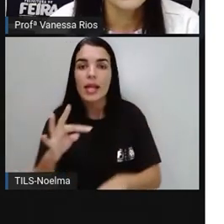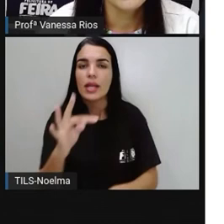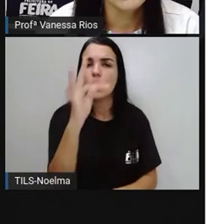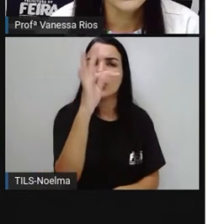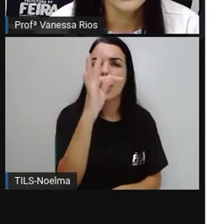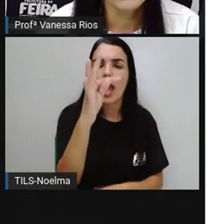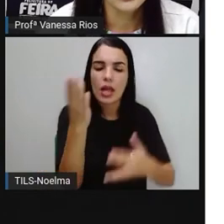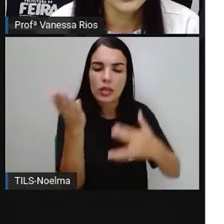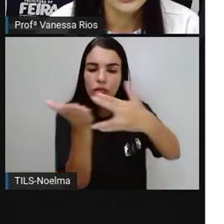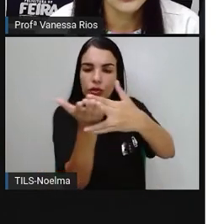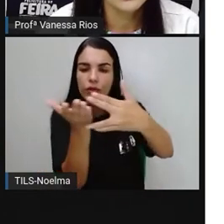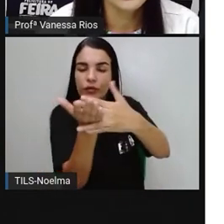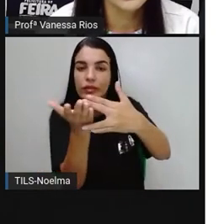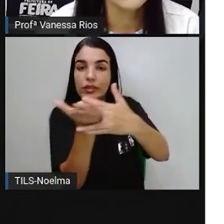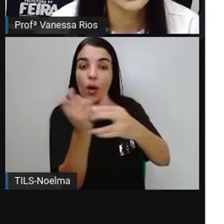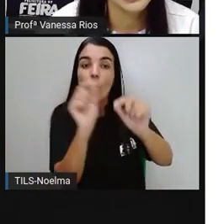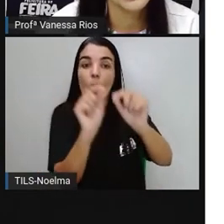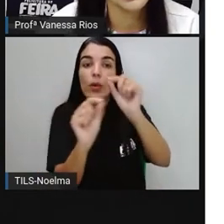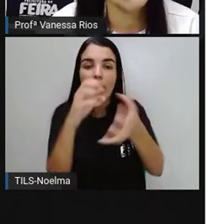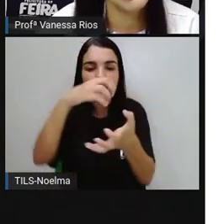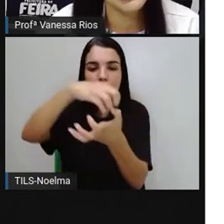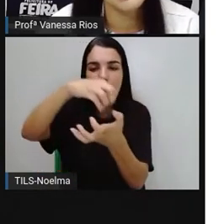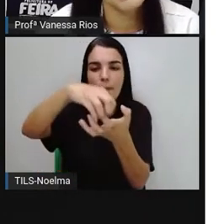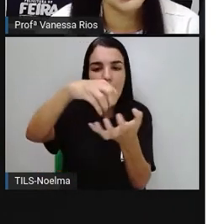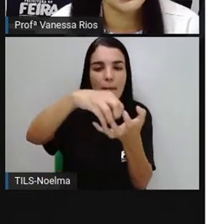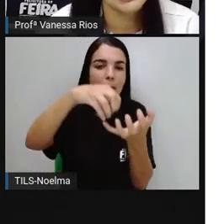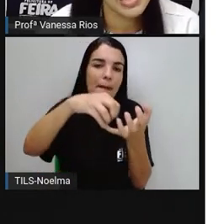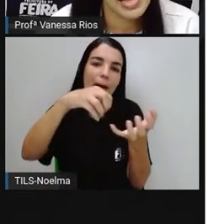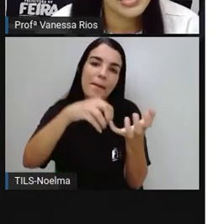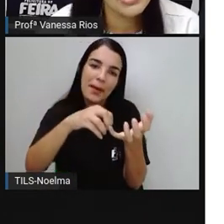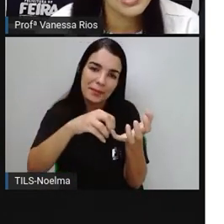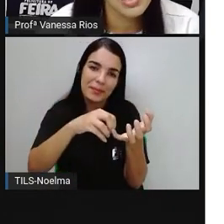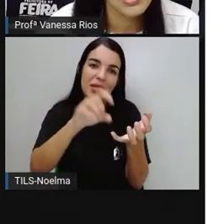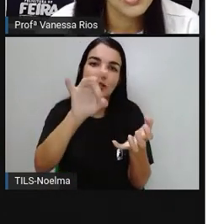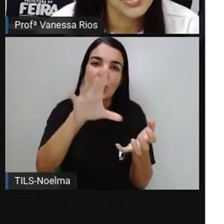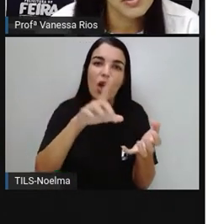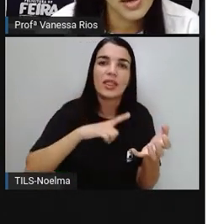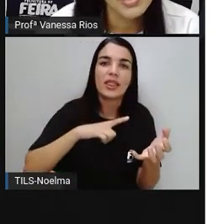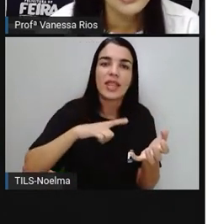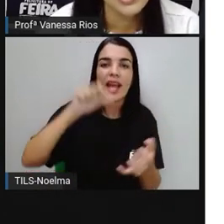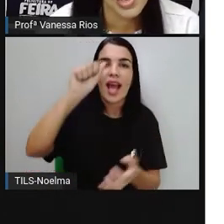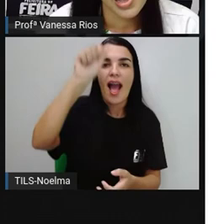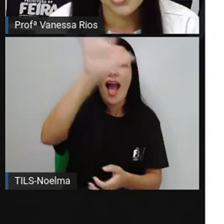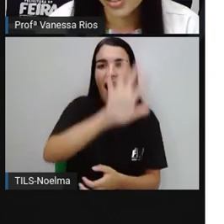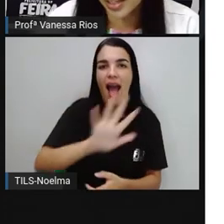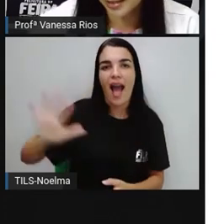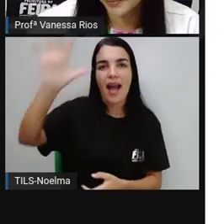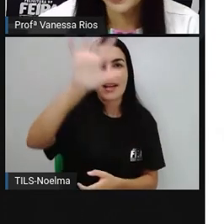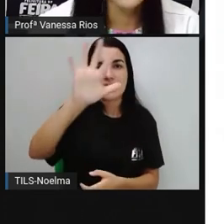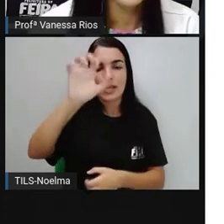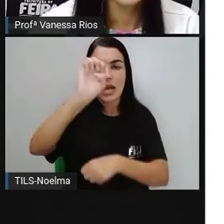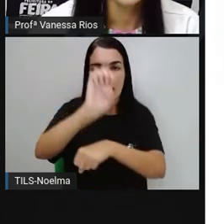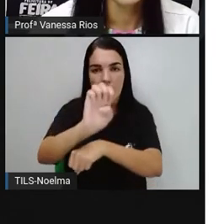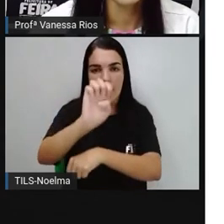divisão entre os continentes, que nesse caso aqui aparecem apenas a Ásia, a Europa e a